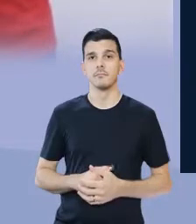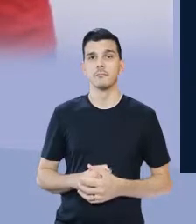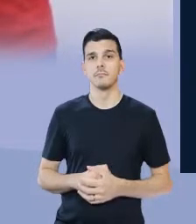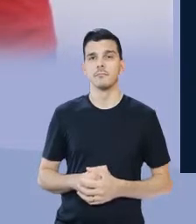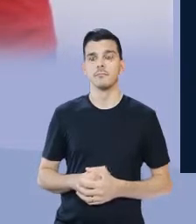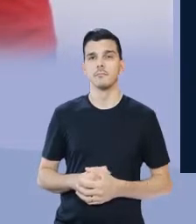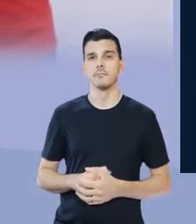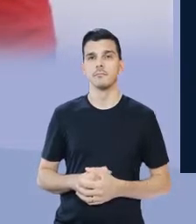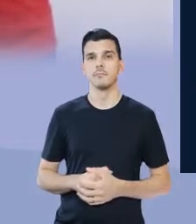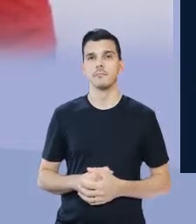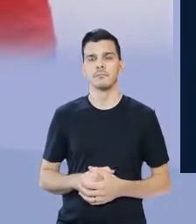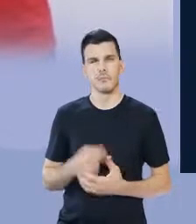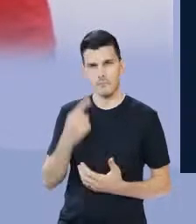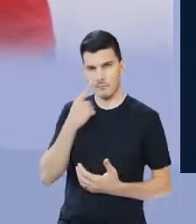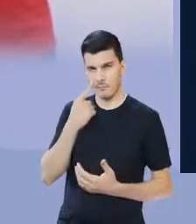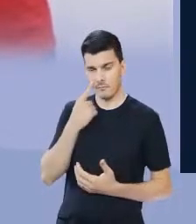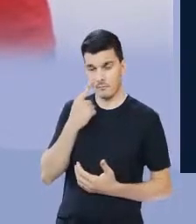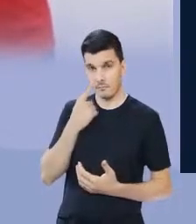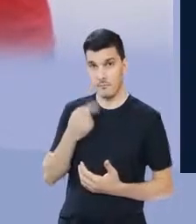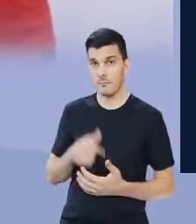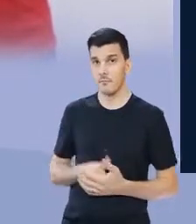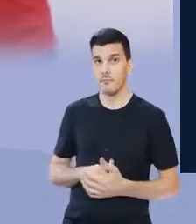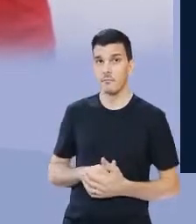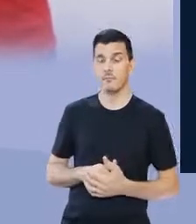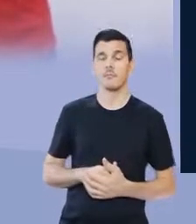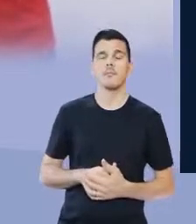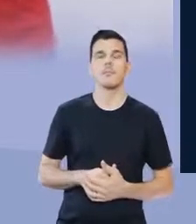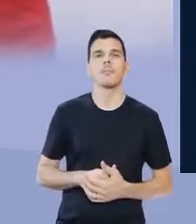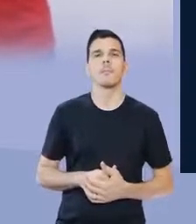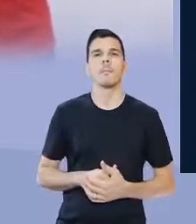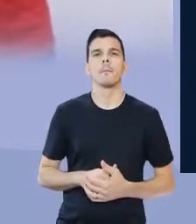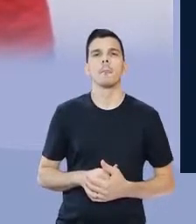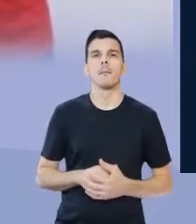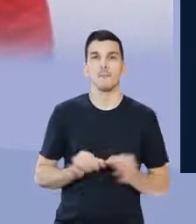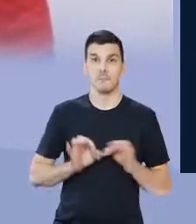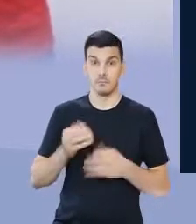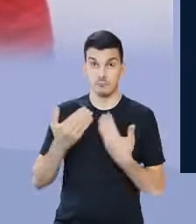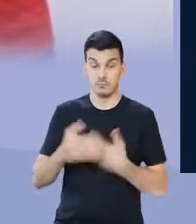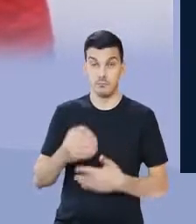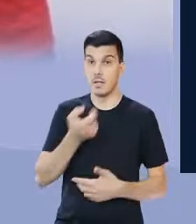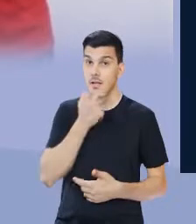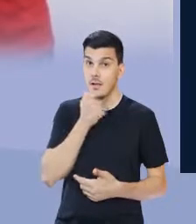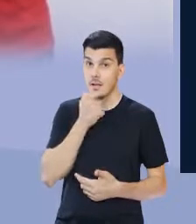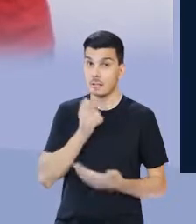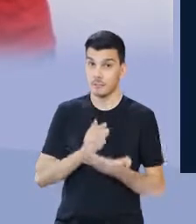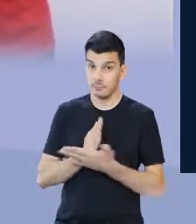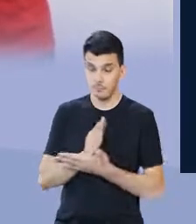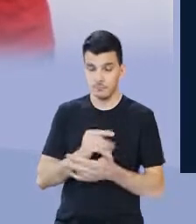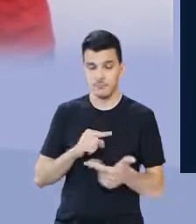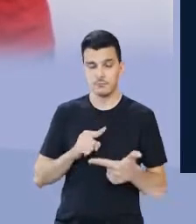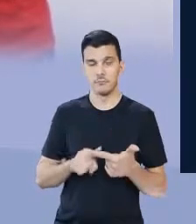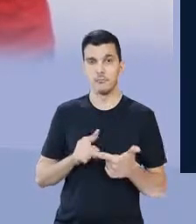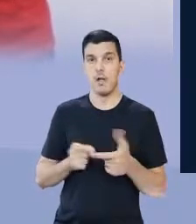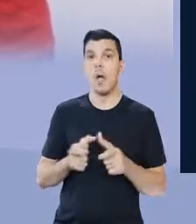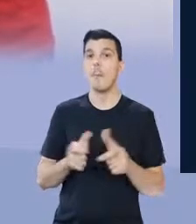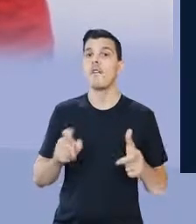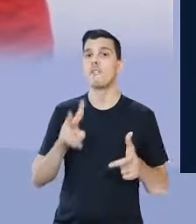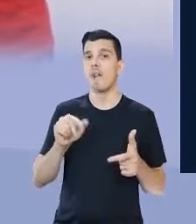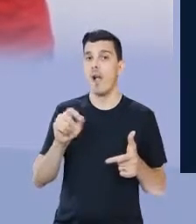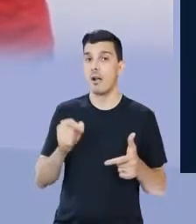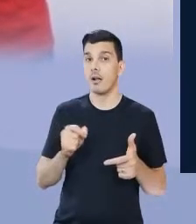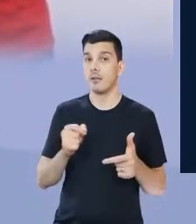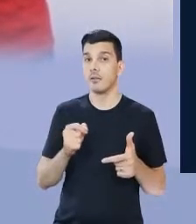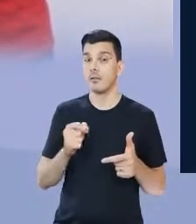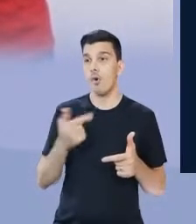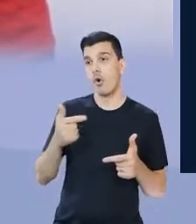rapidinho aqui. Elaborar exames em língua inglesa para o ingresso na universidade? Ampliar a oferta de vagas na graduação para alunos estrangeiros?